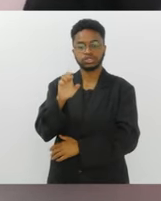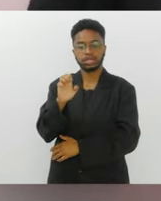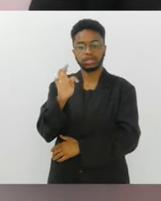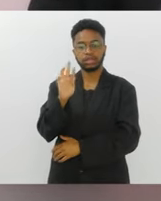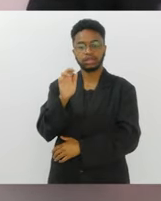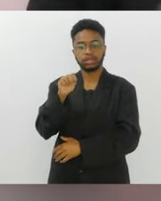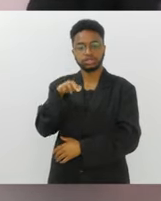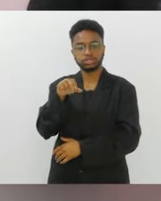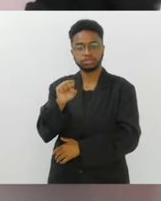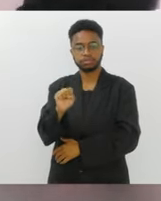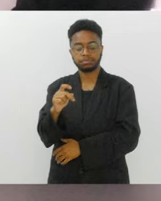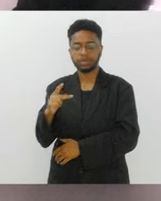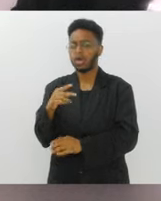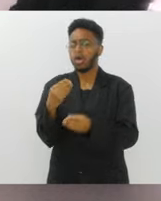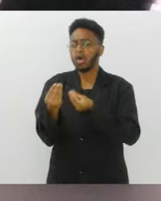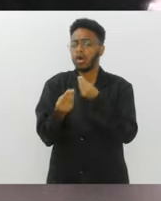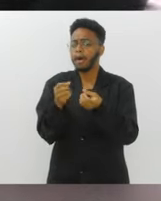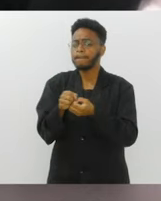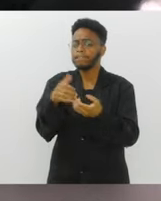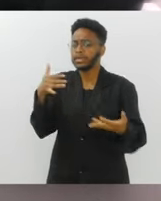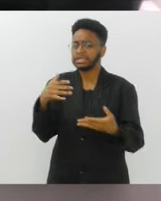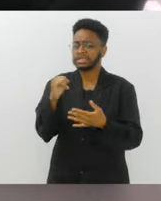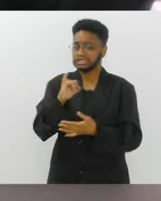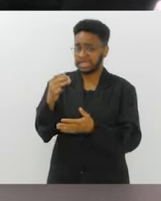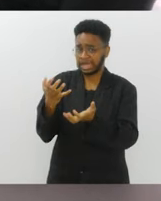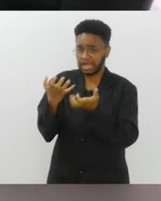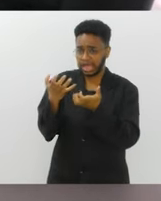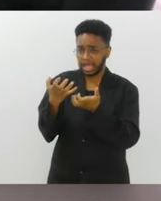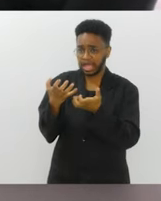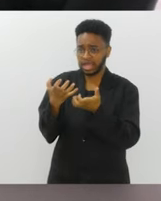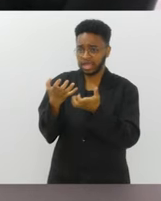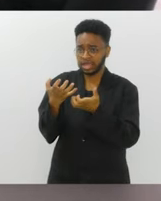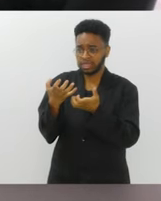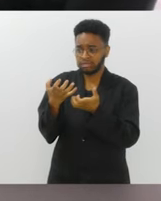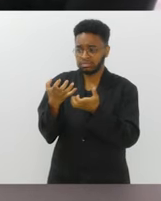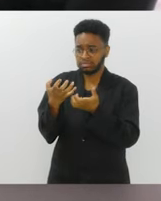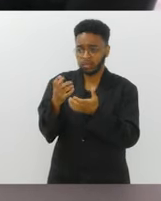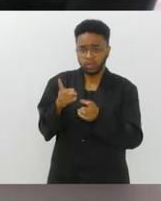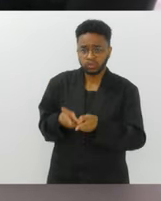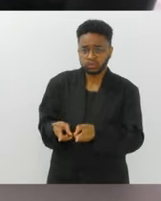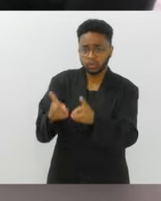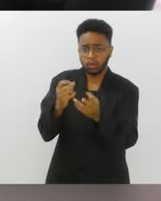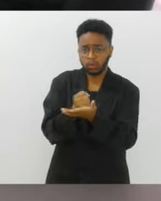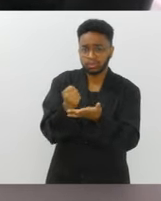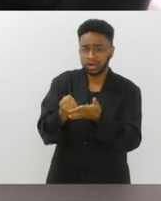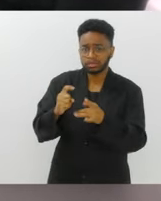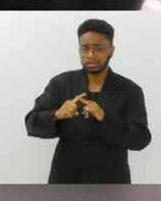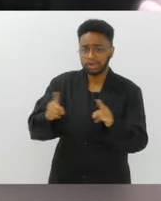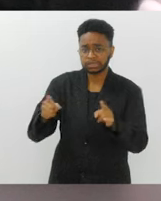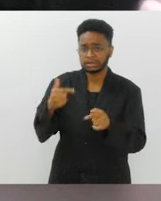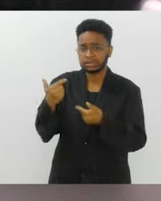disso? Brigar por aquilo que trabalha no vermelho, eu não compreendo essas contas.